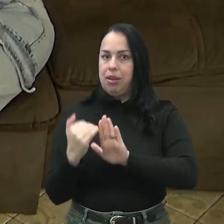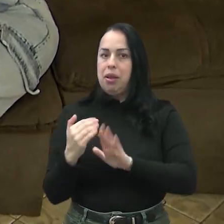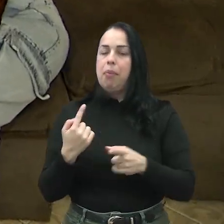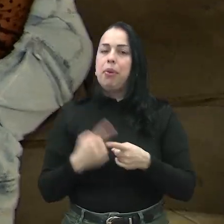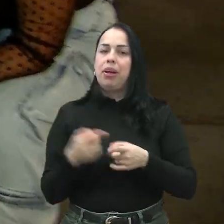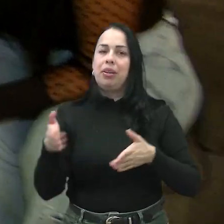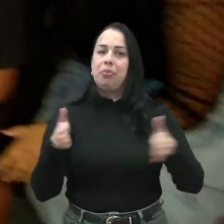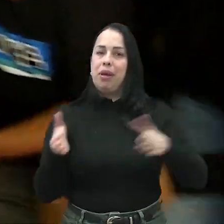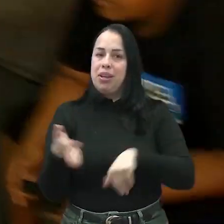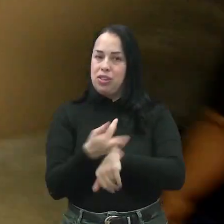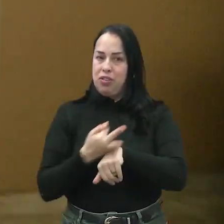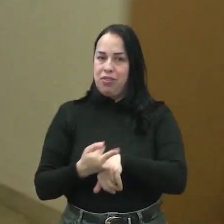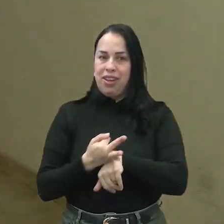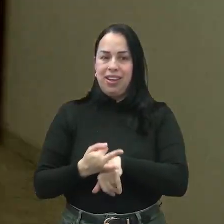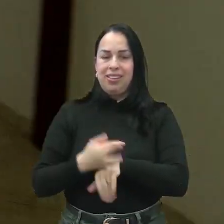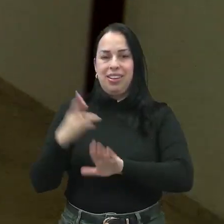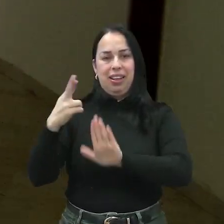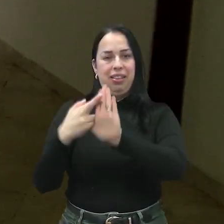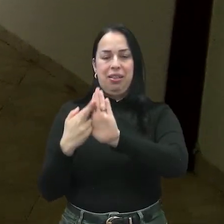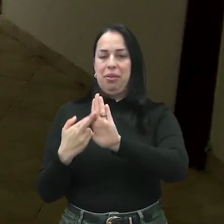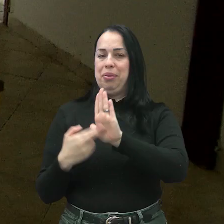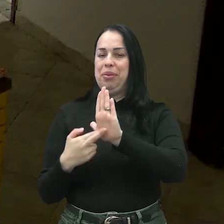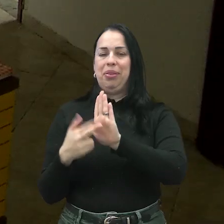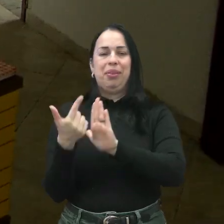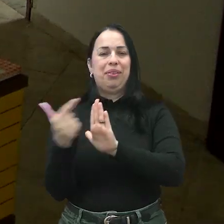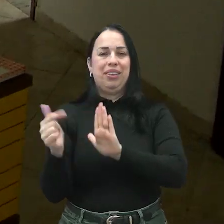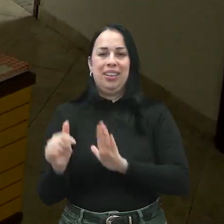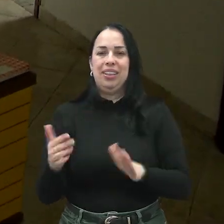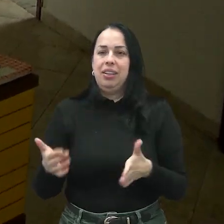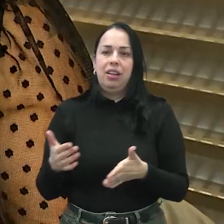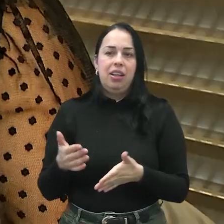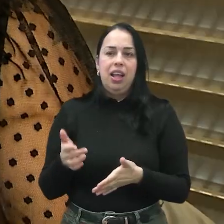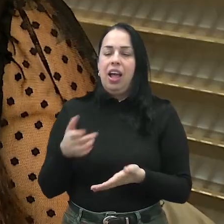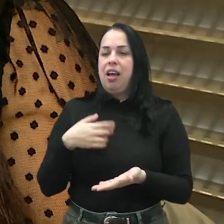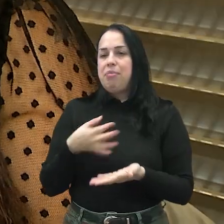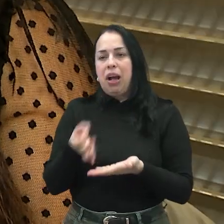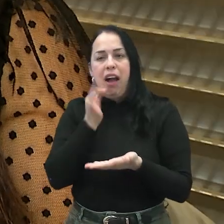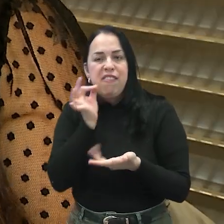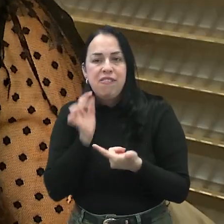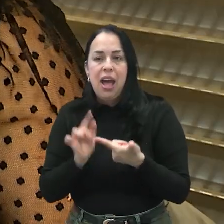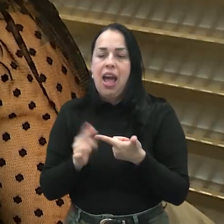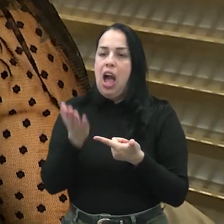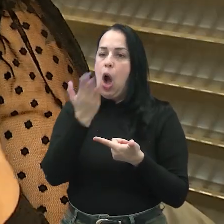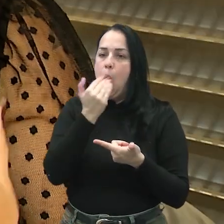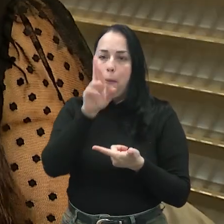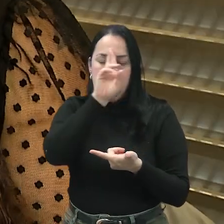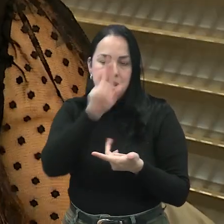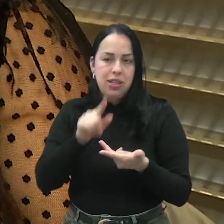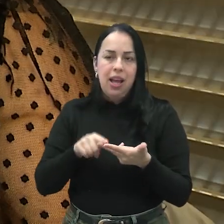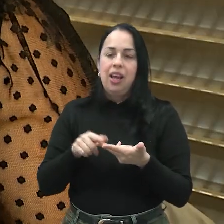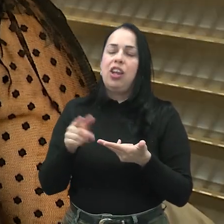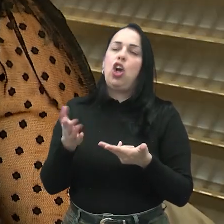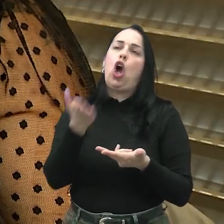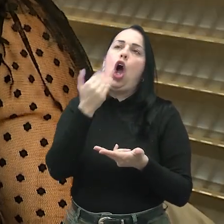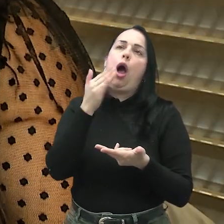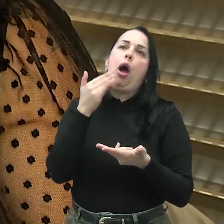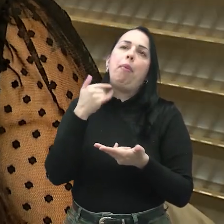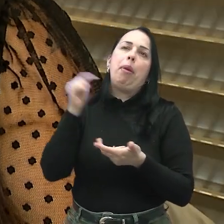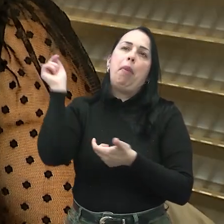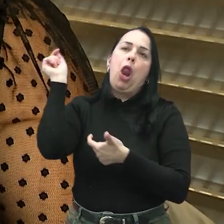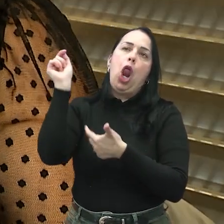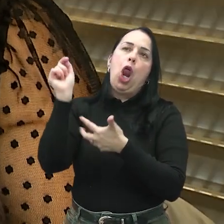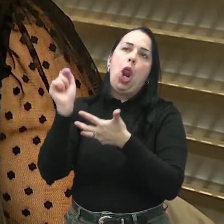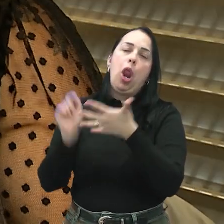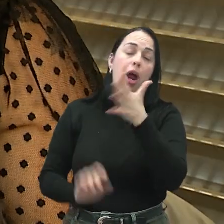as férias, os horários e hábitos não seguem muitas regras. Não tem horário para tomar café, não tem horário para almoçar, come muita